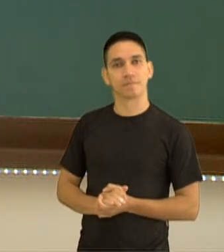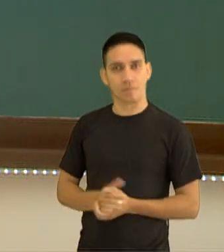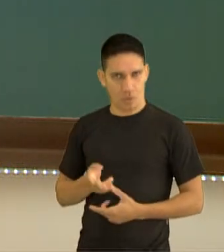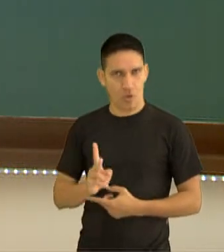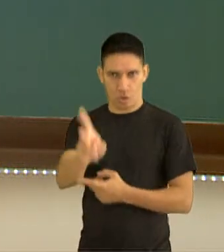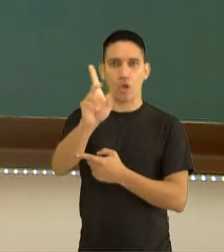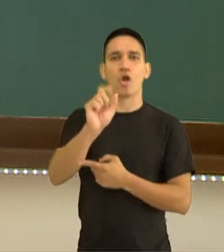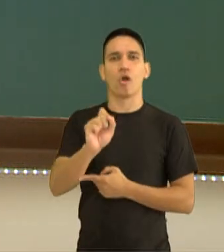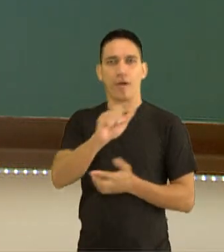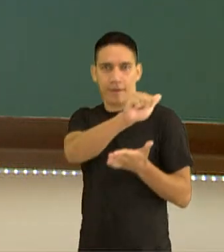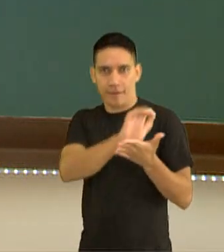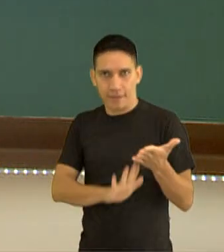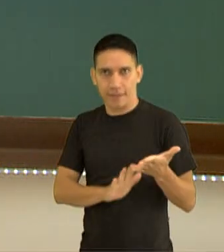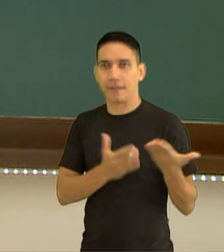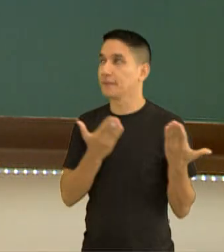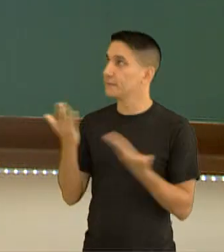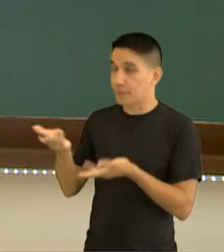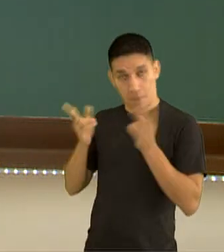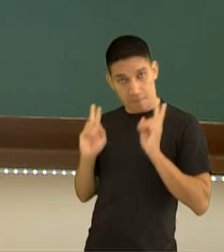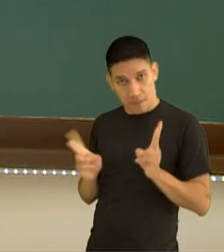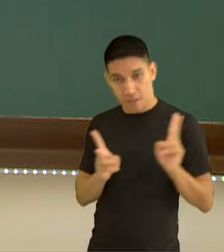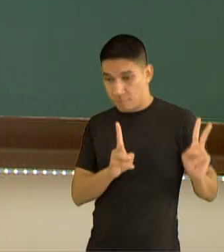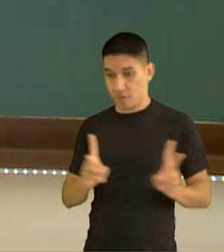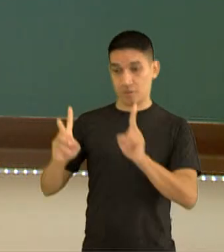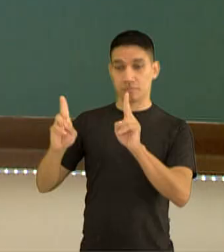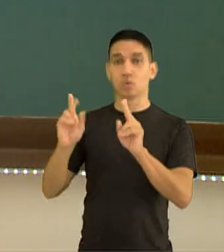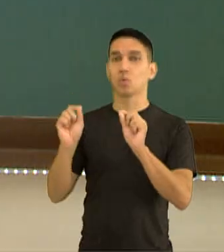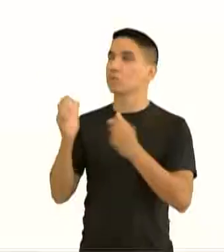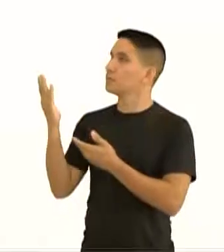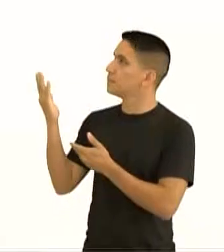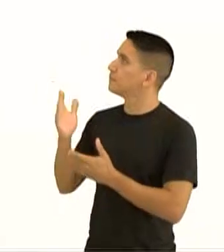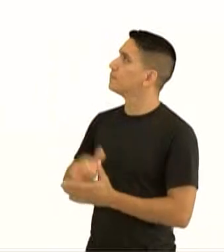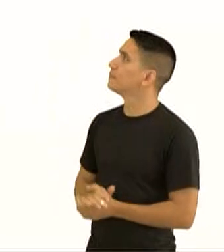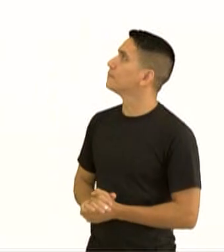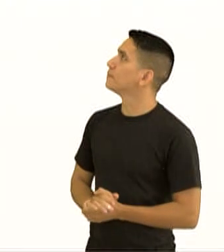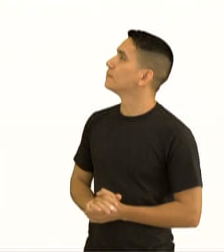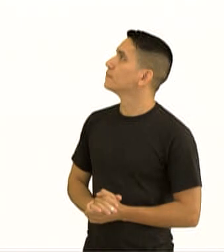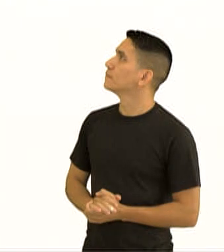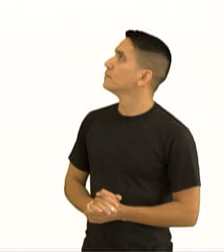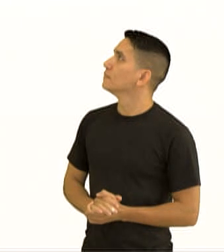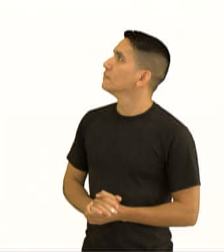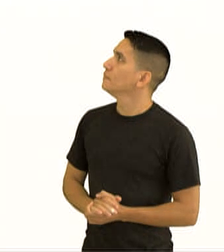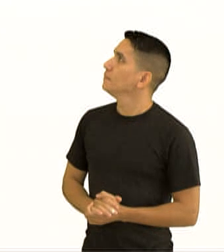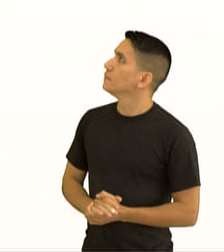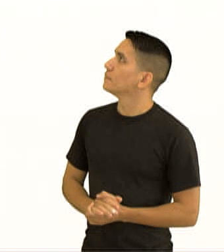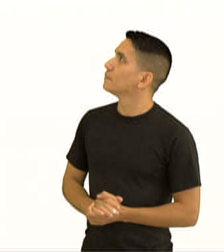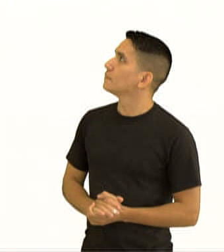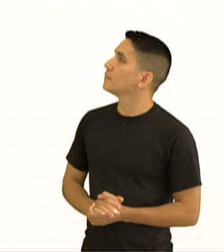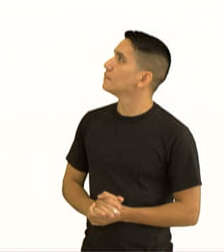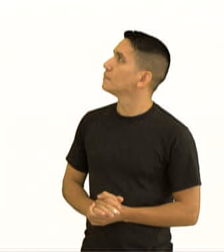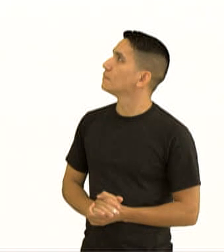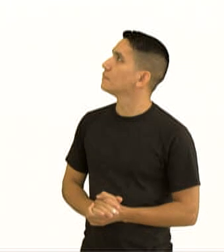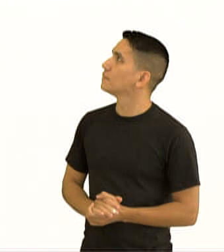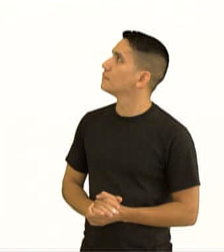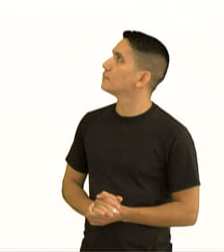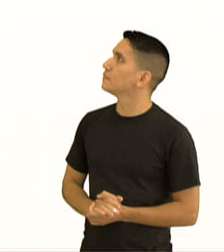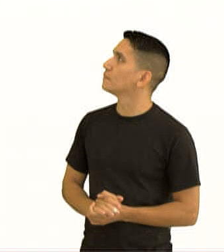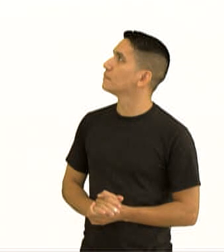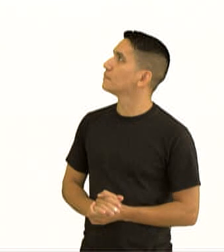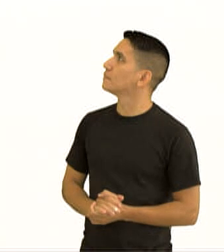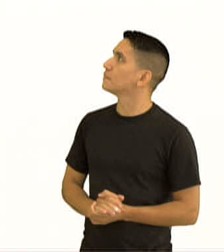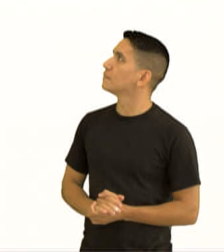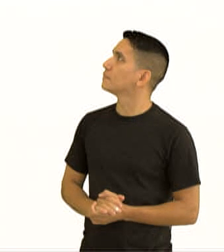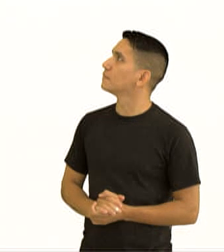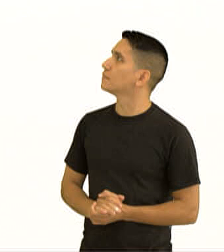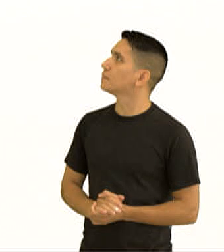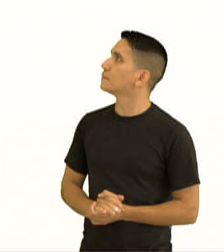Continuando o nosso exercício e o mesmo fragmento, the structure of the present continuous tense is verb to be, am,